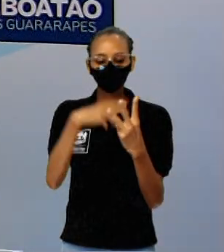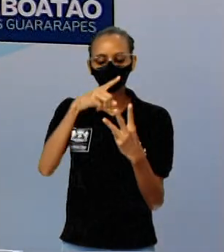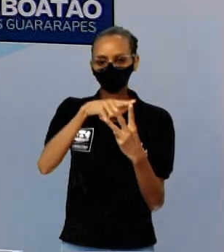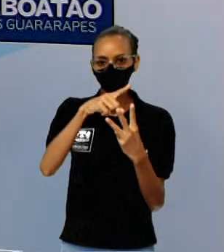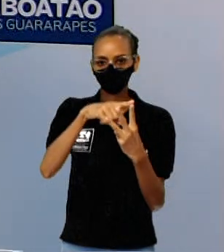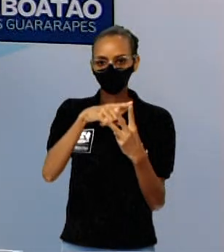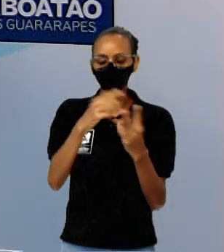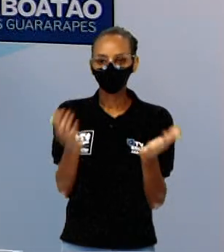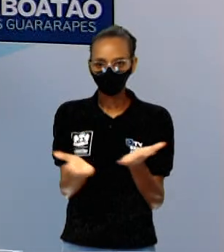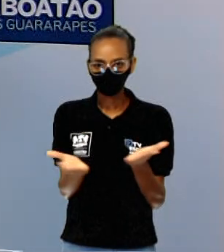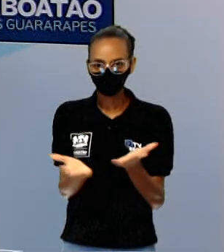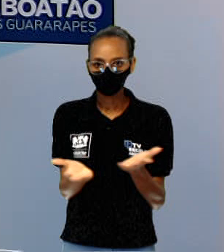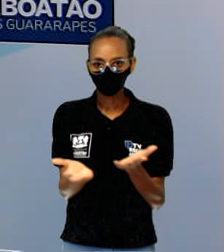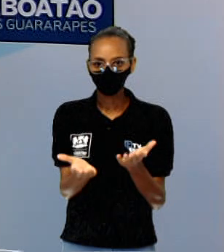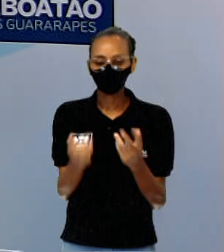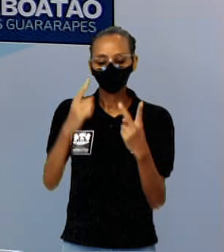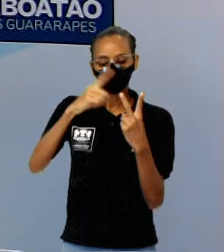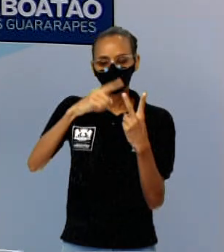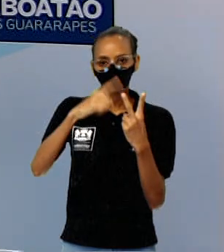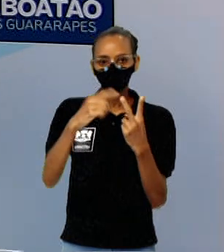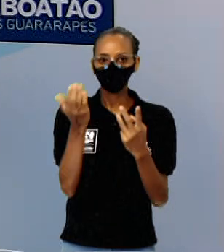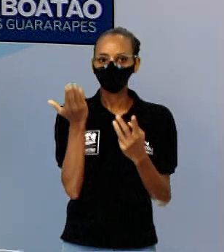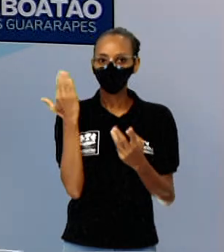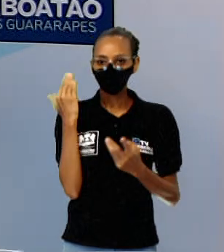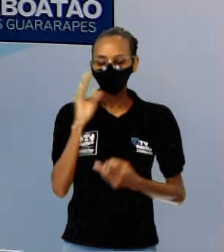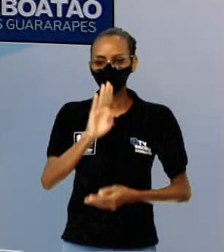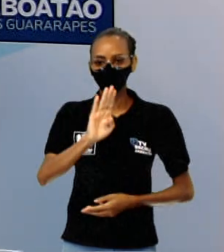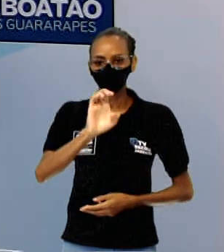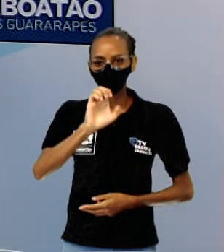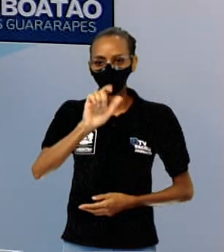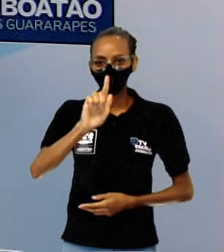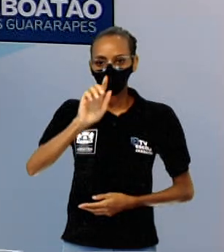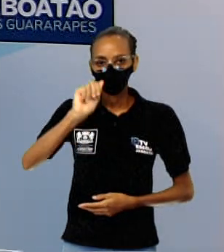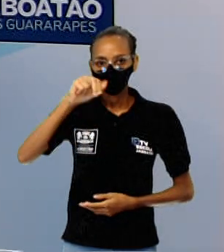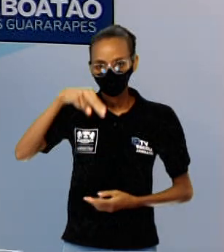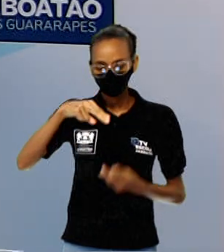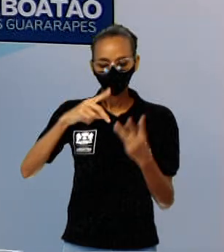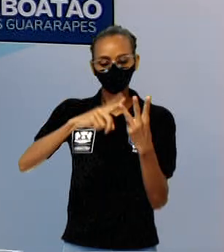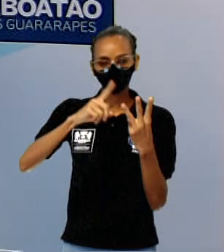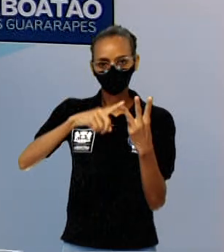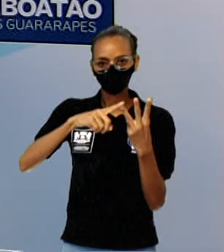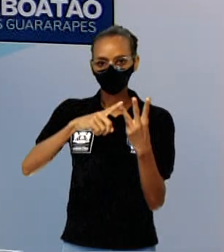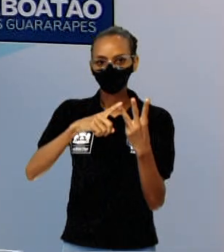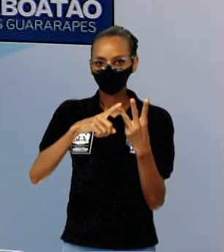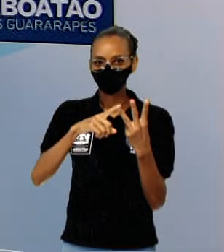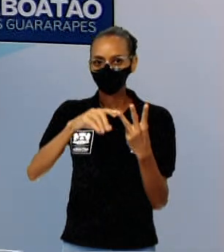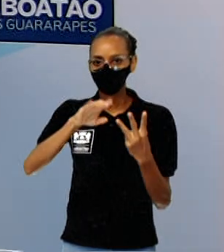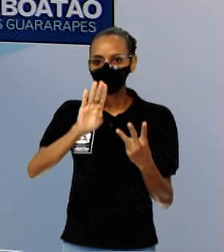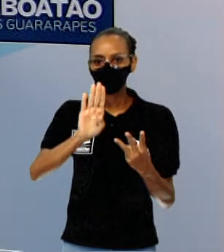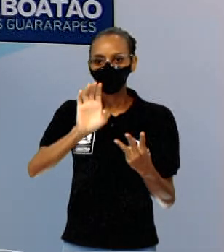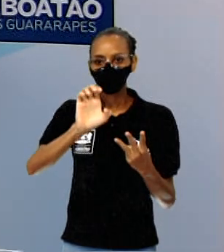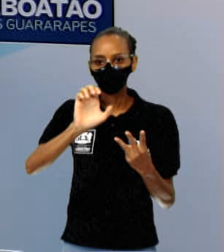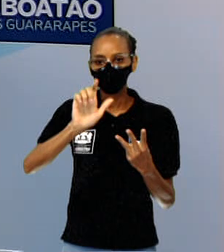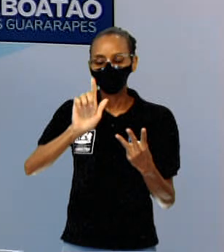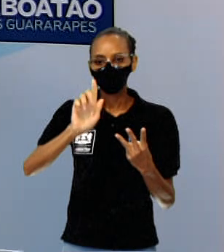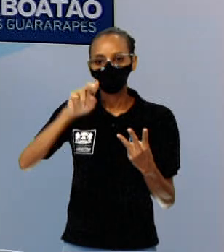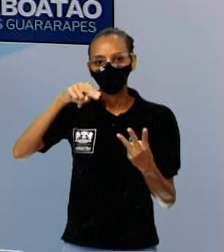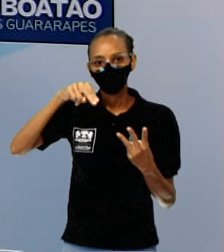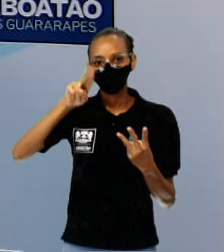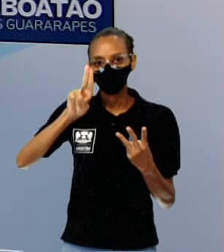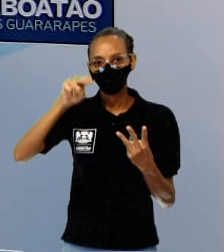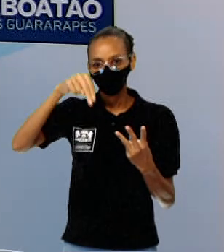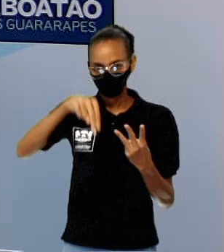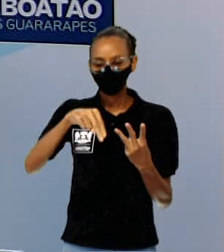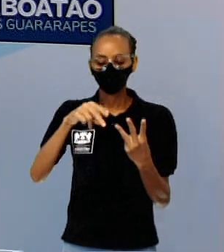presente, no passado, began, e no particípio passado, began, certo? Begin, began